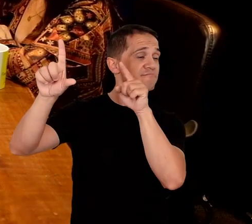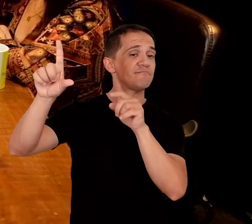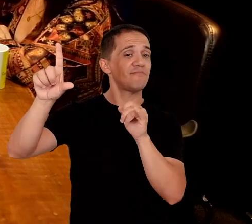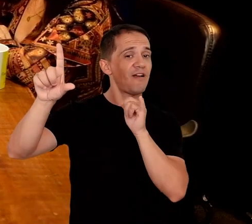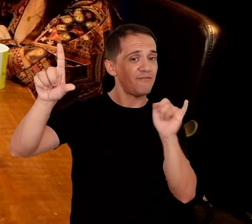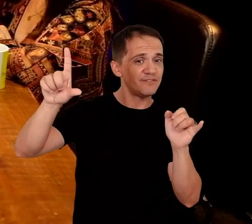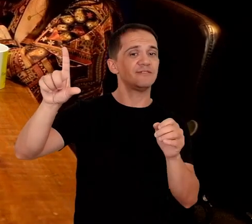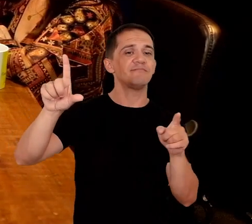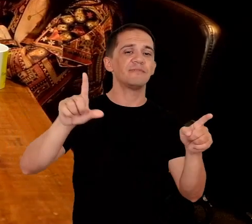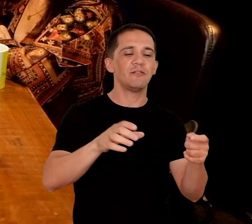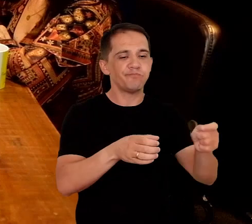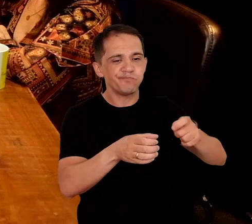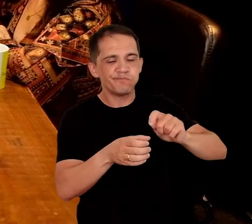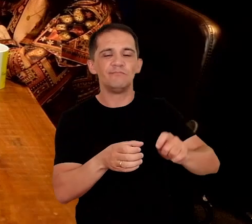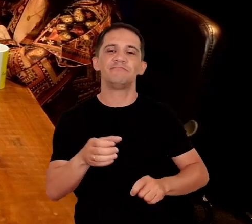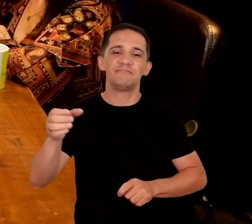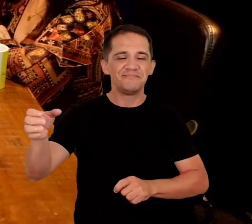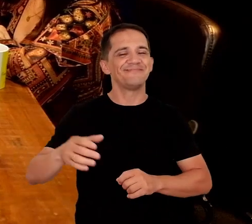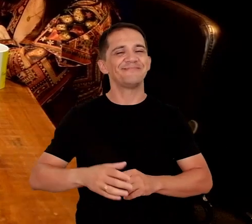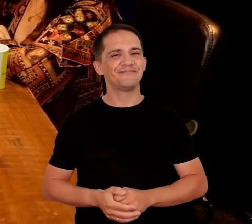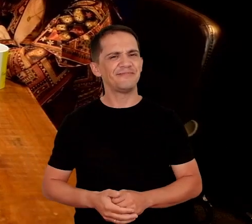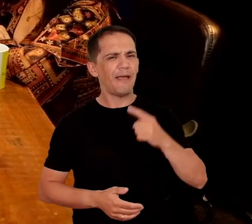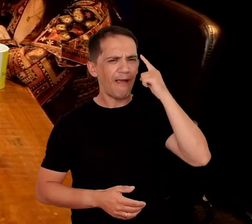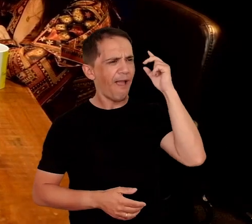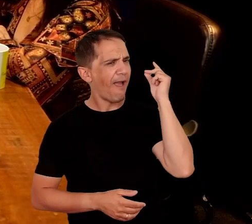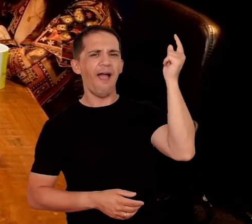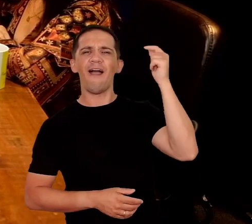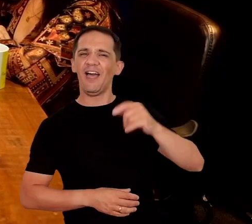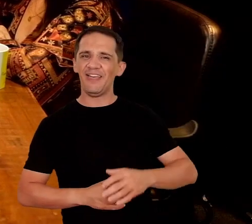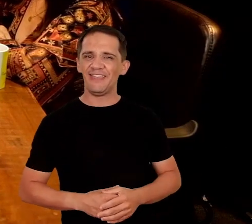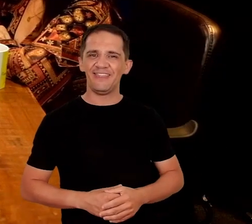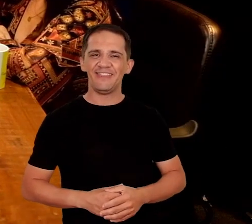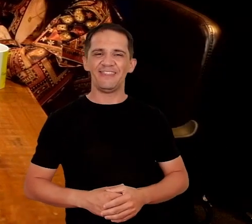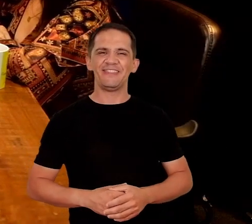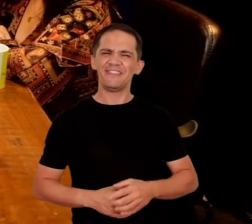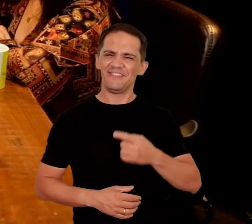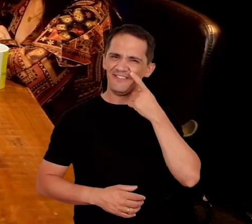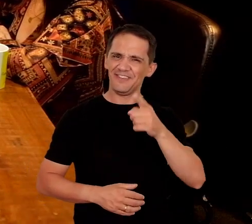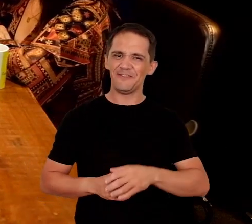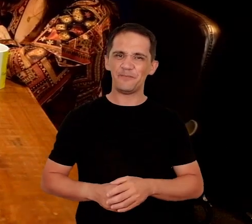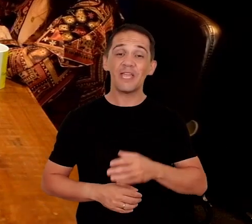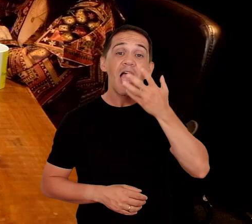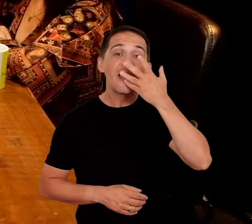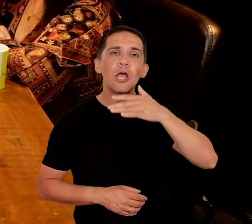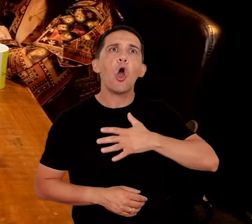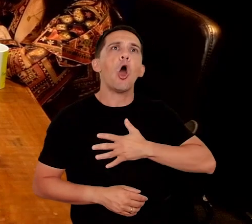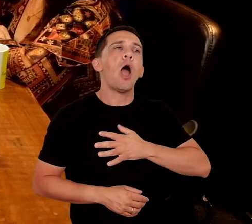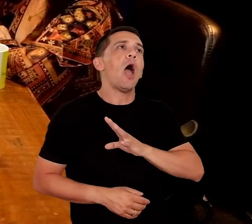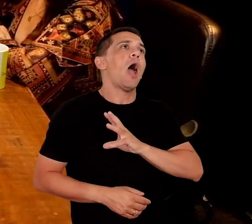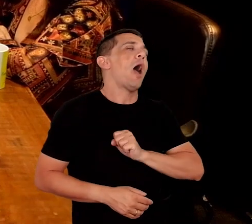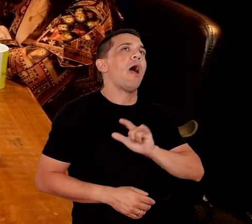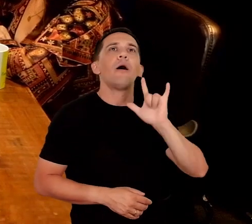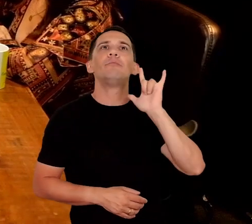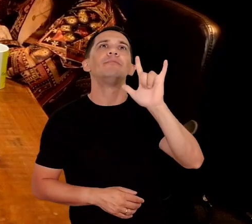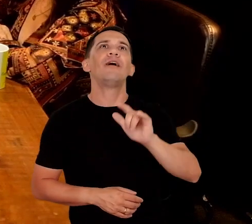libras. ou apontar, ou ela tentar. Eu quero esse sorvete. Que legal. É que muito legal. legal. Muito legal. Bem criativo, Aham, né? muito criativo, porque imagina, tu